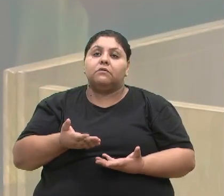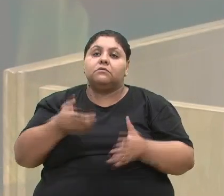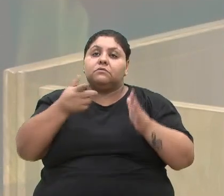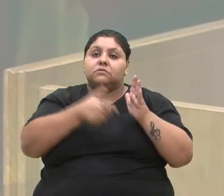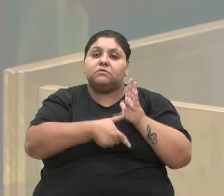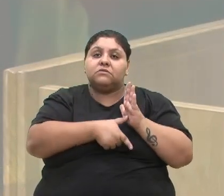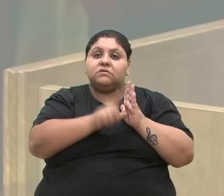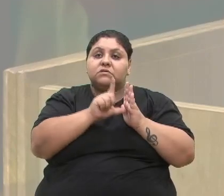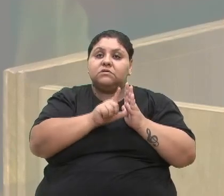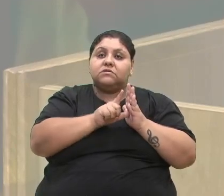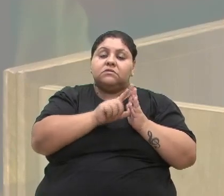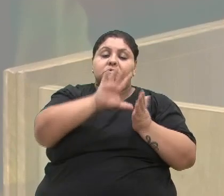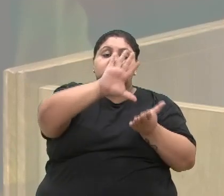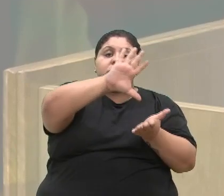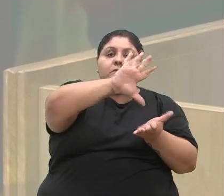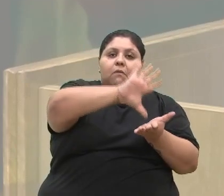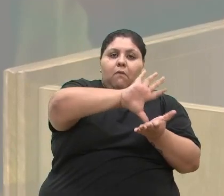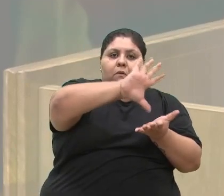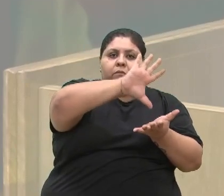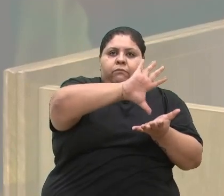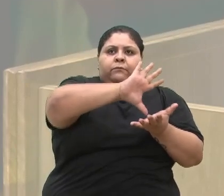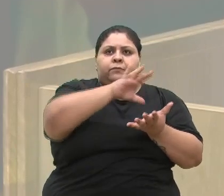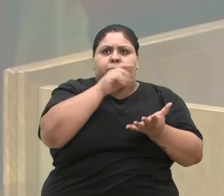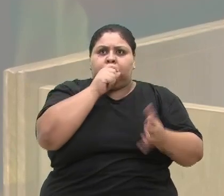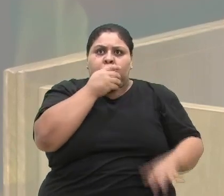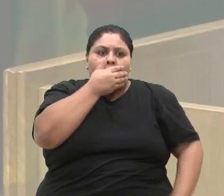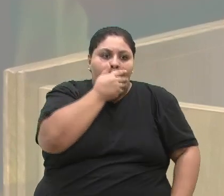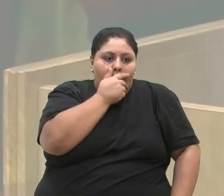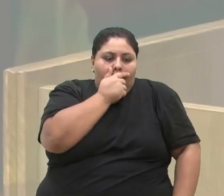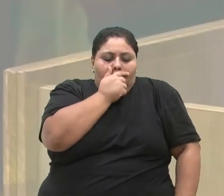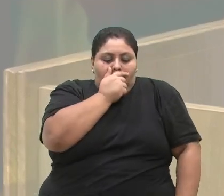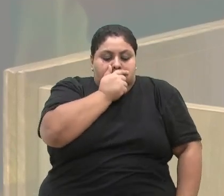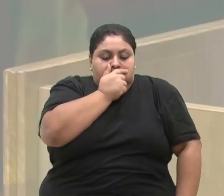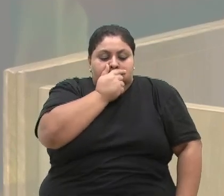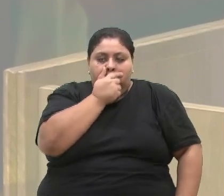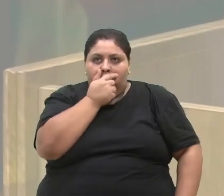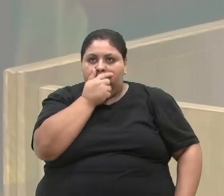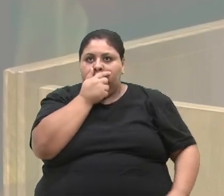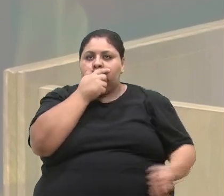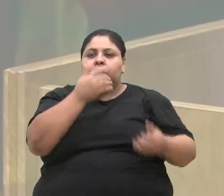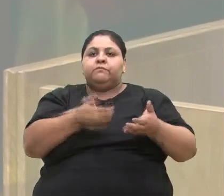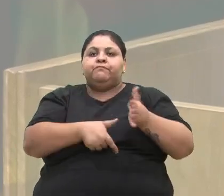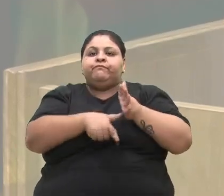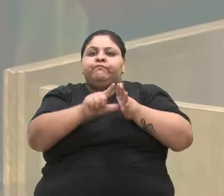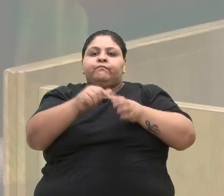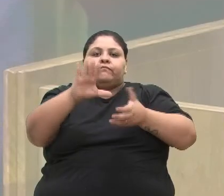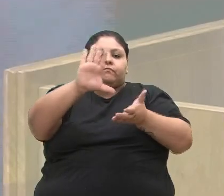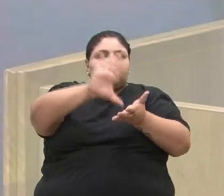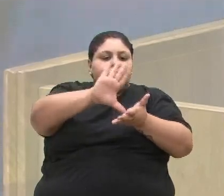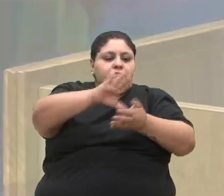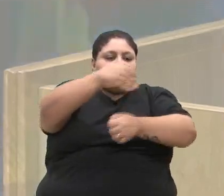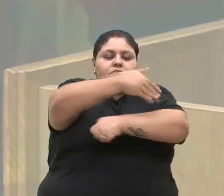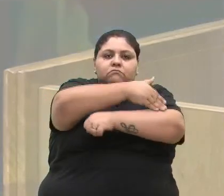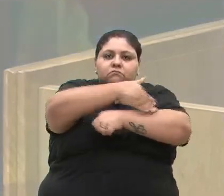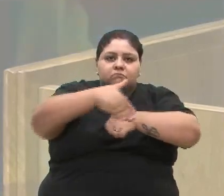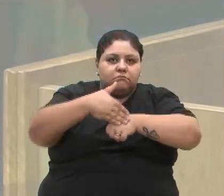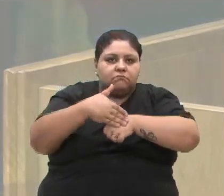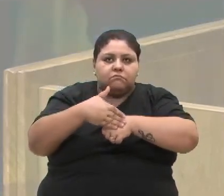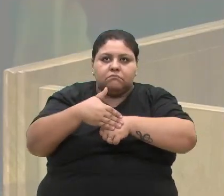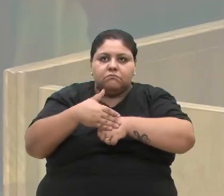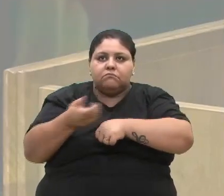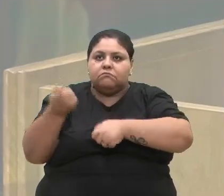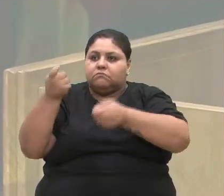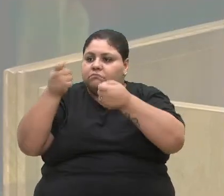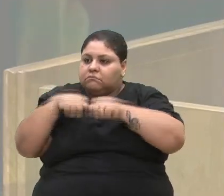Antes de uma praça, antes de um calçamento, antes de fazer qualquer coisa, não vamos deixar uma pessoa